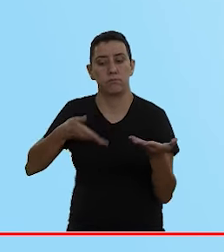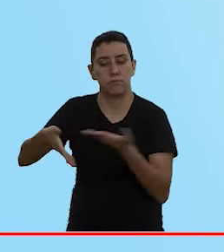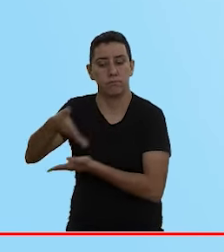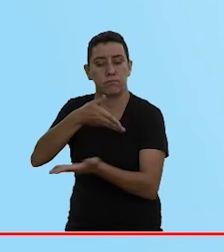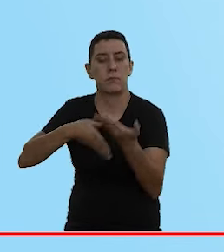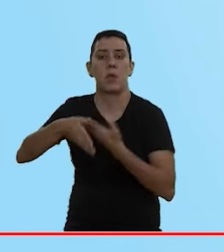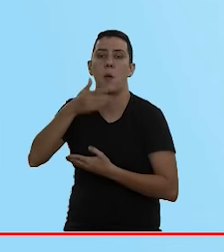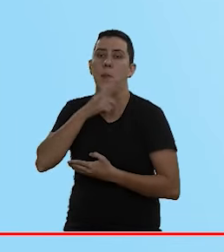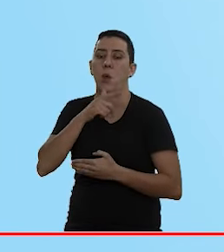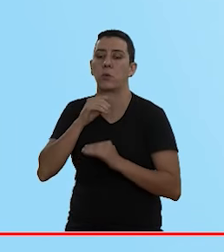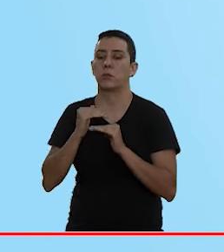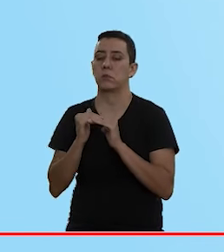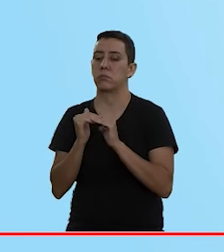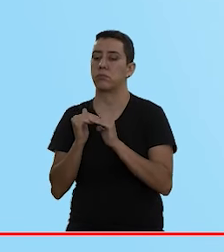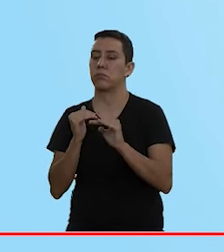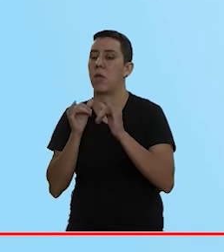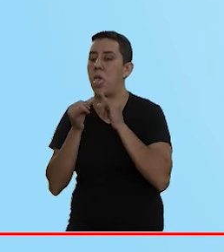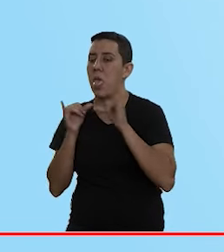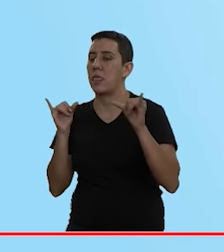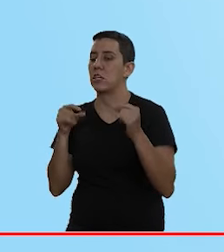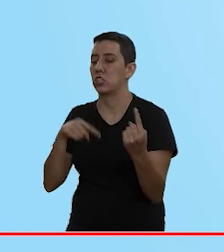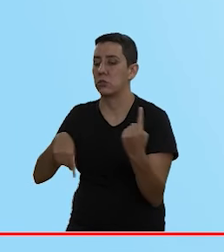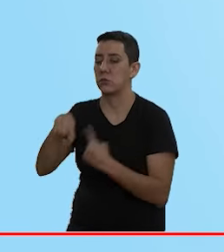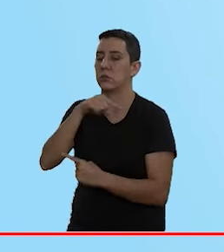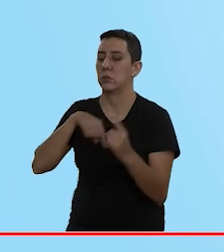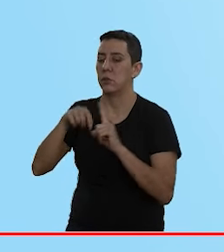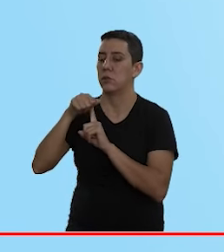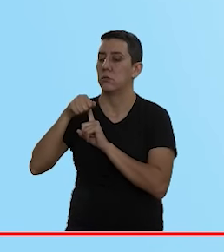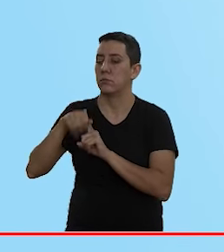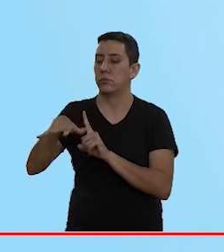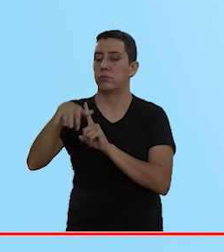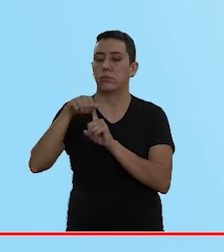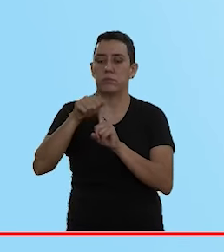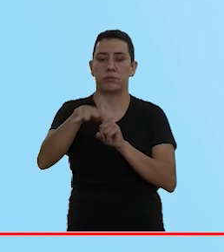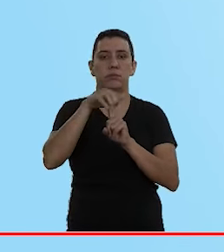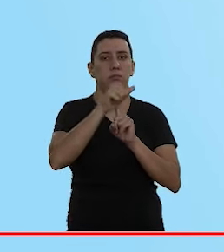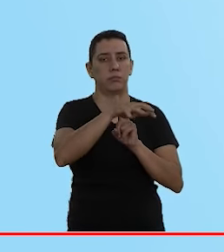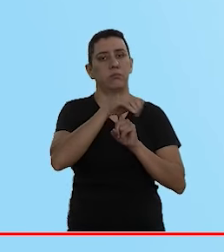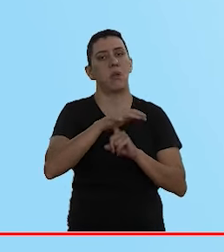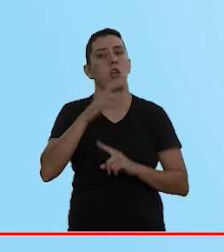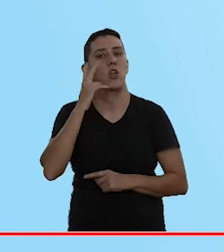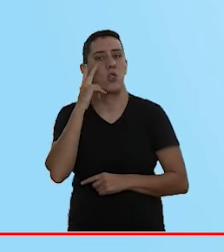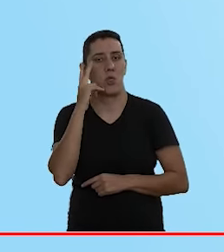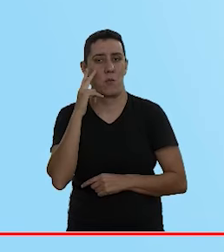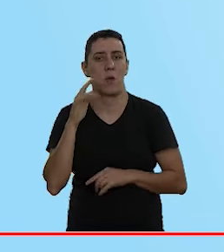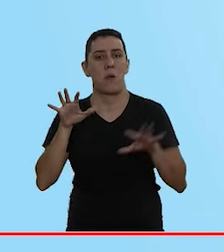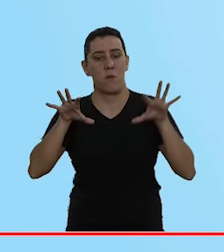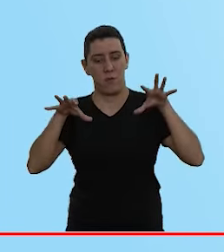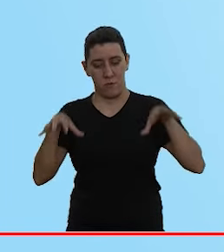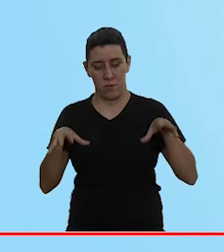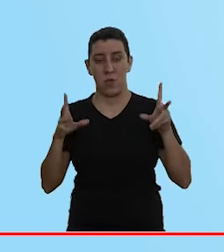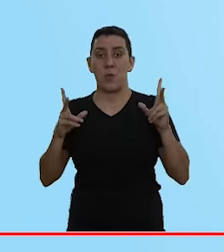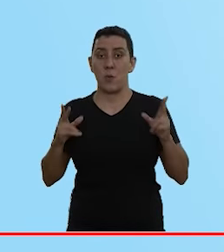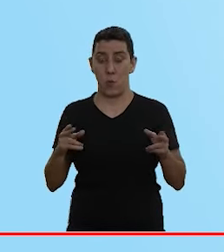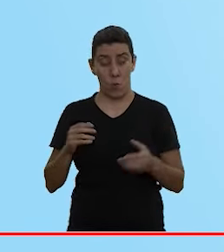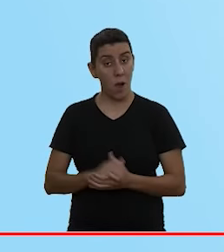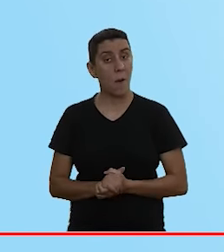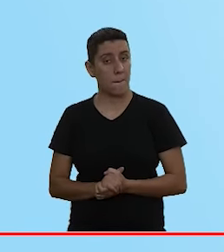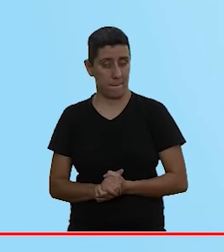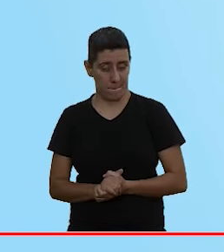mais estabilidade, né? Então isso é uma característica dos inversores Huawei,